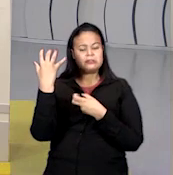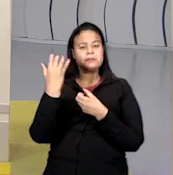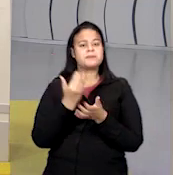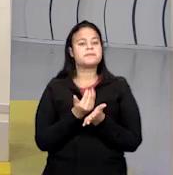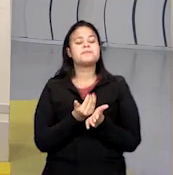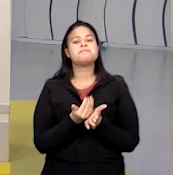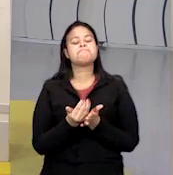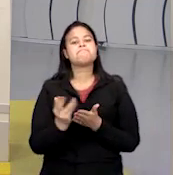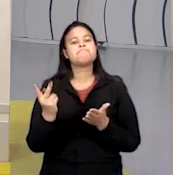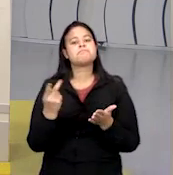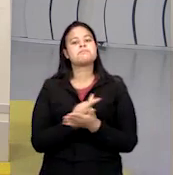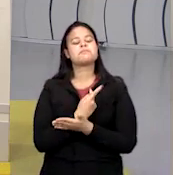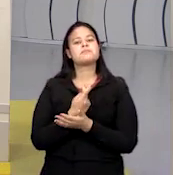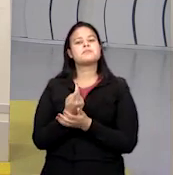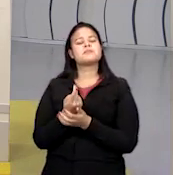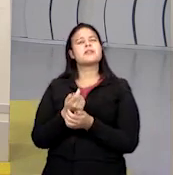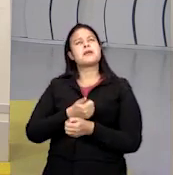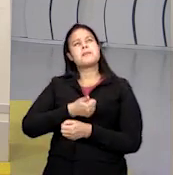ali